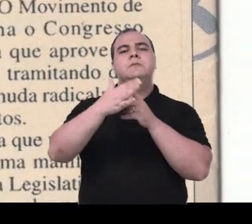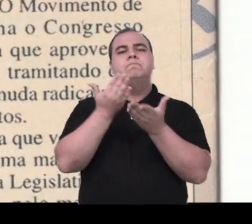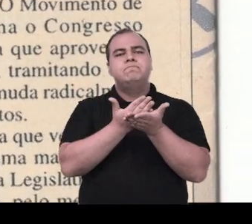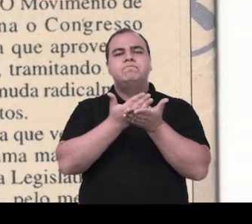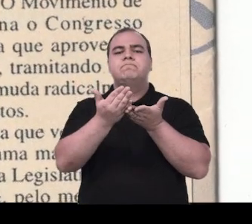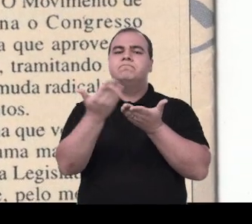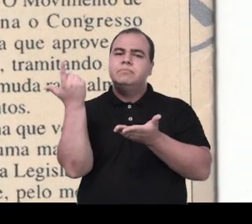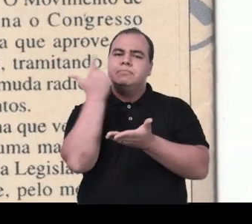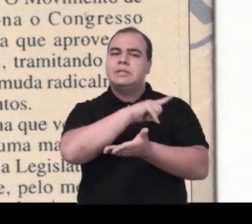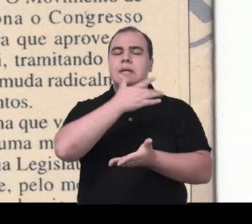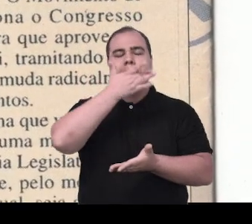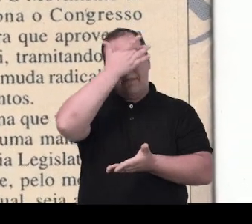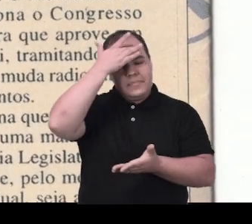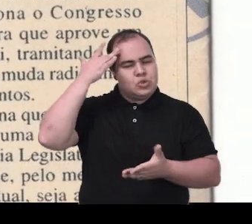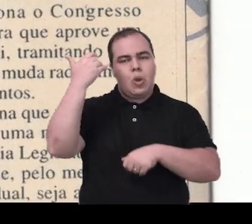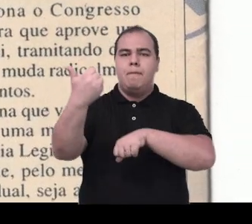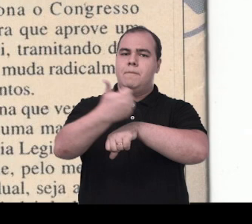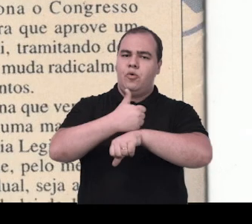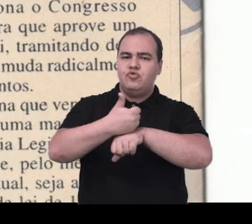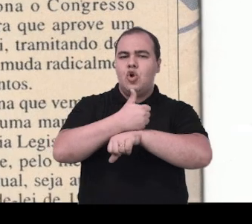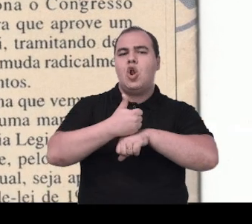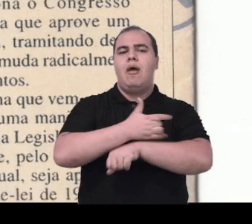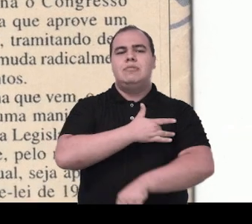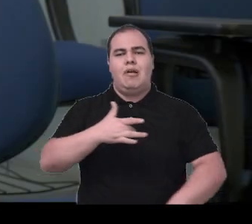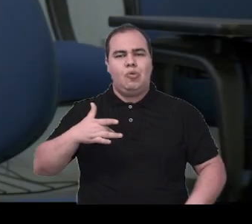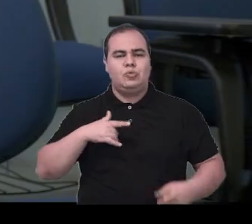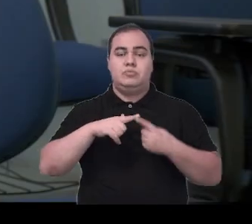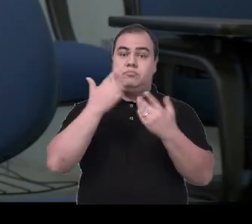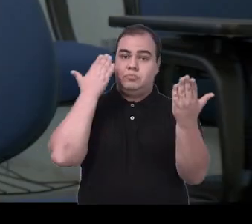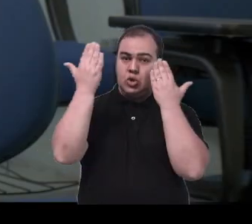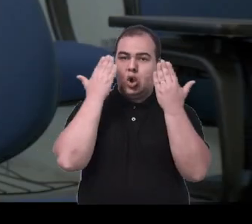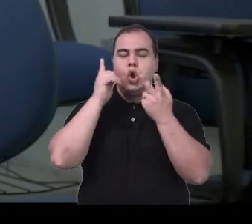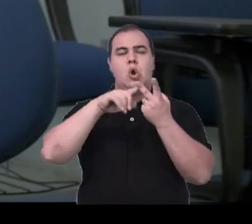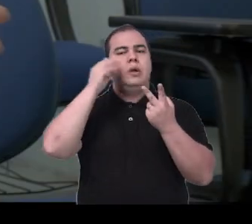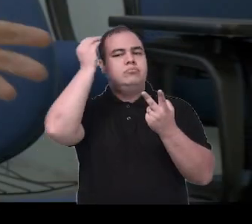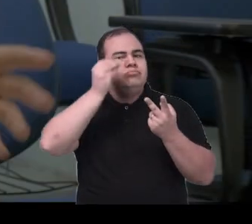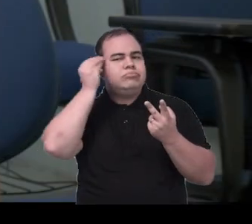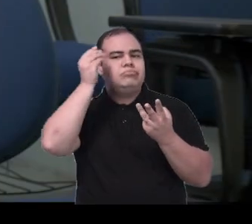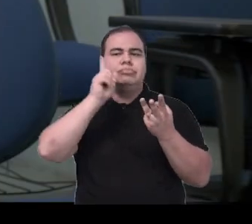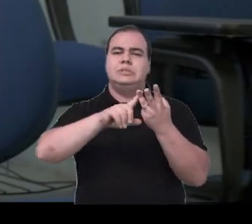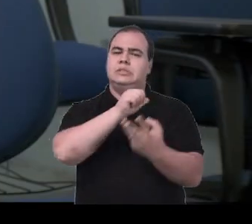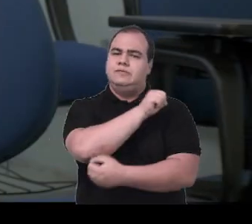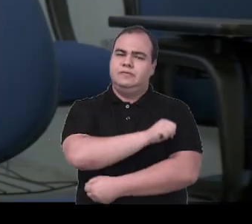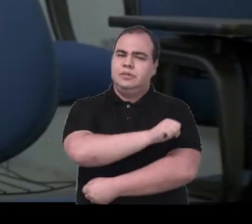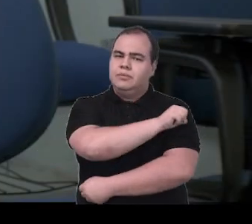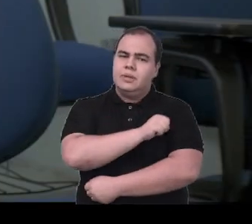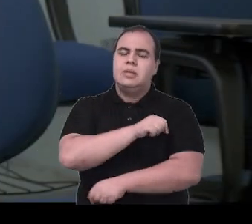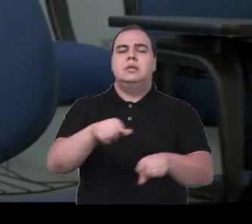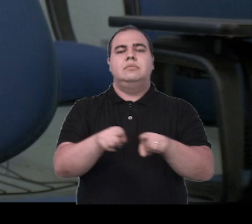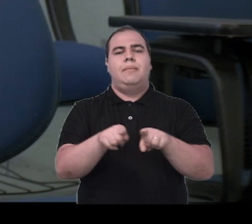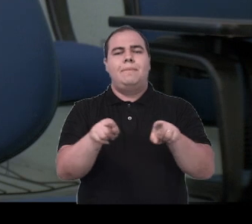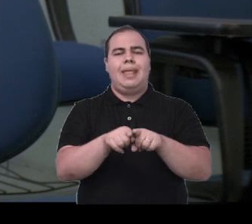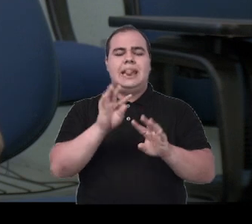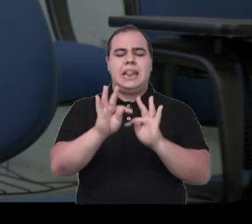se articular profissionais de saúde, trabalhadores de saúde mental, psicólogos, alguns psiquiatras, enfermeiros, técnicos